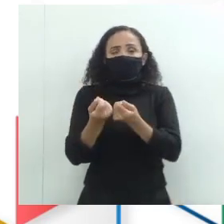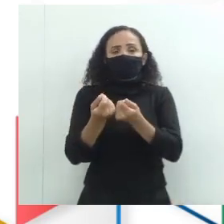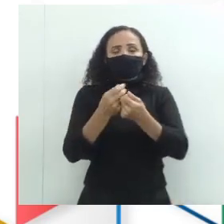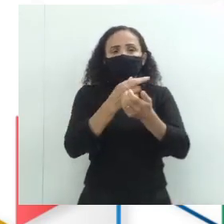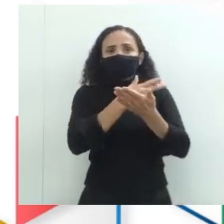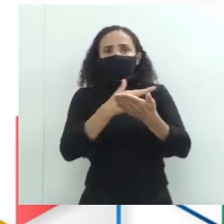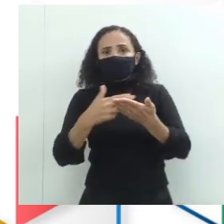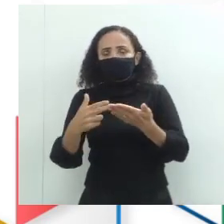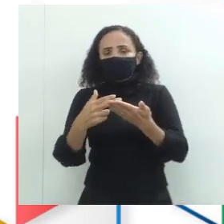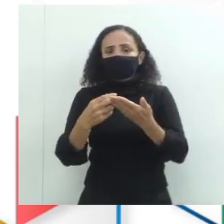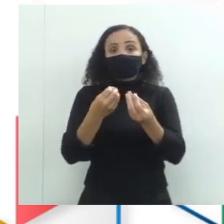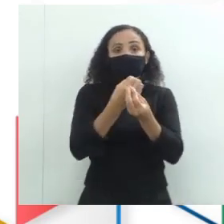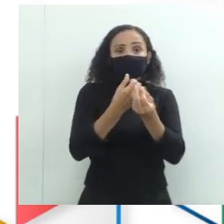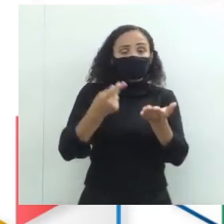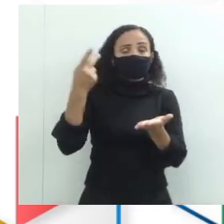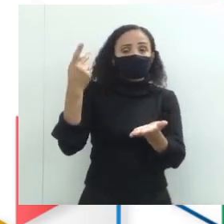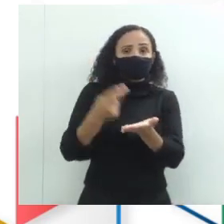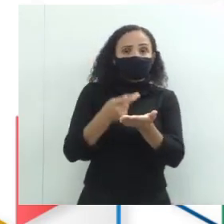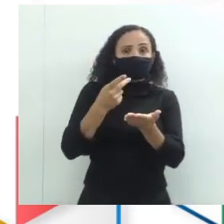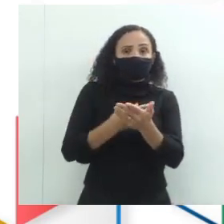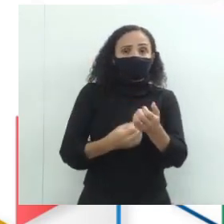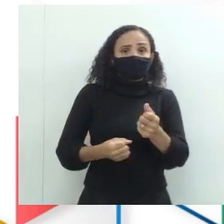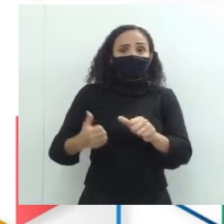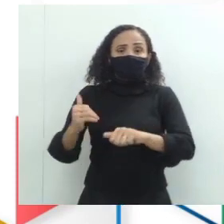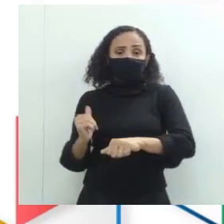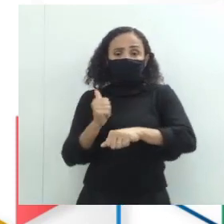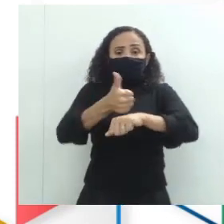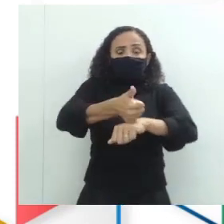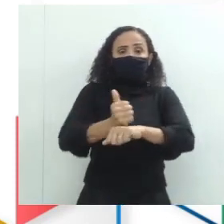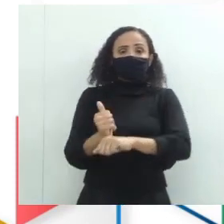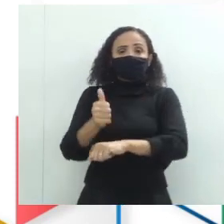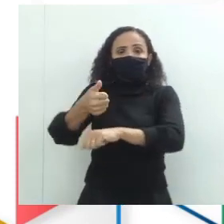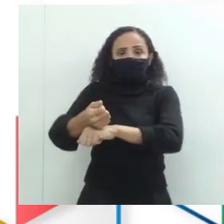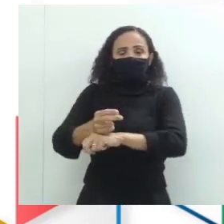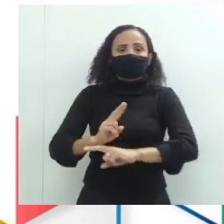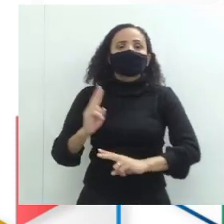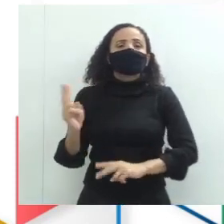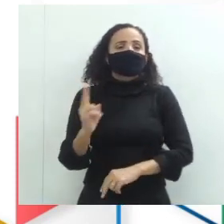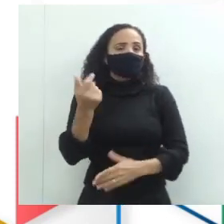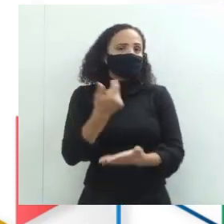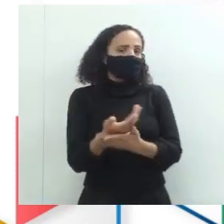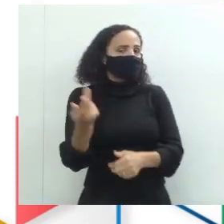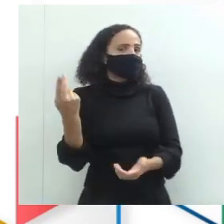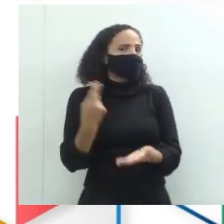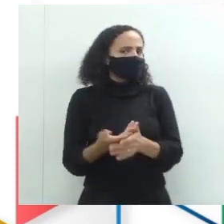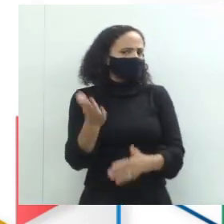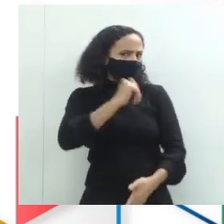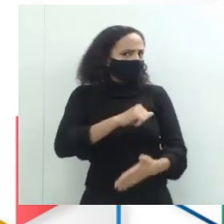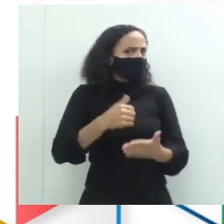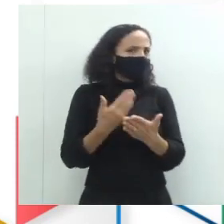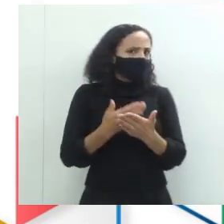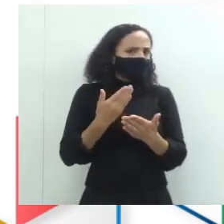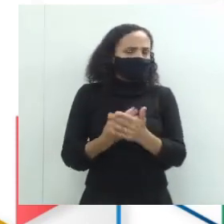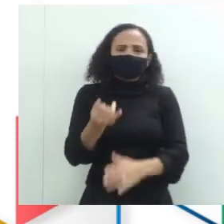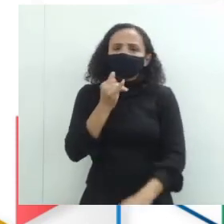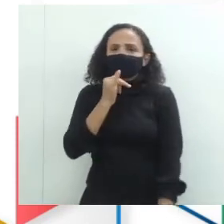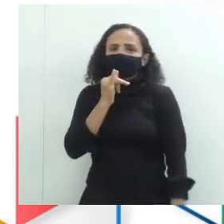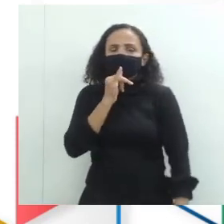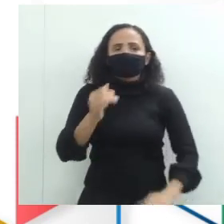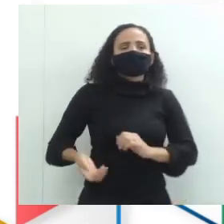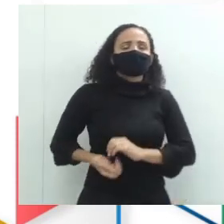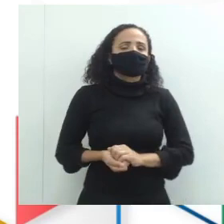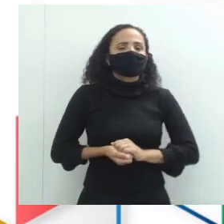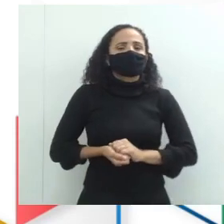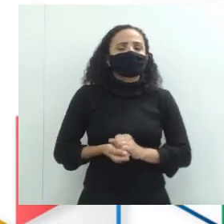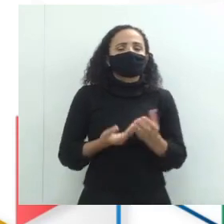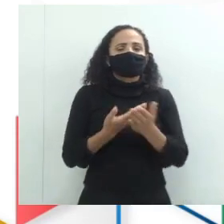variáveis que podem assumir diferentes valores em situações analisadas. Vamos ver uma situação comigo? Vamos ver um exemplo? Aí eu trouxe